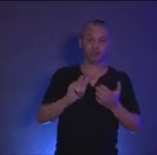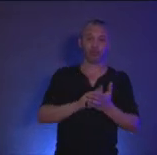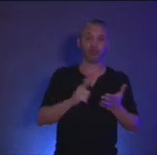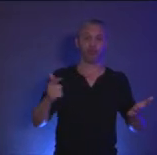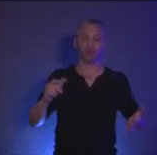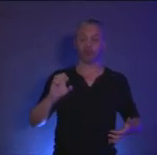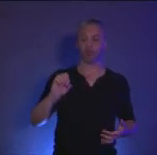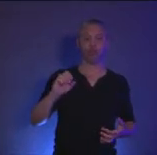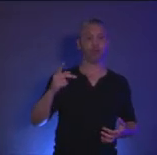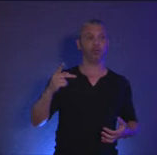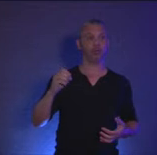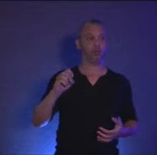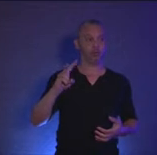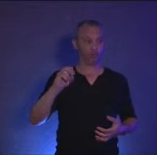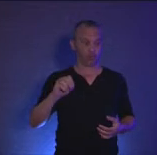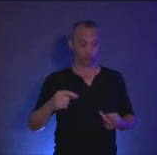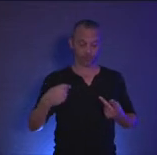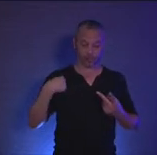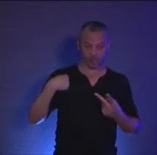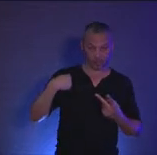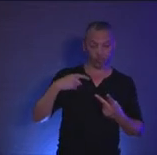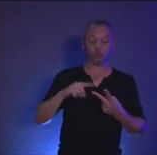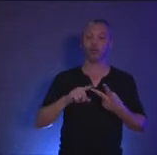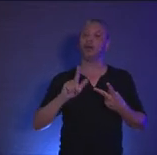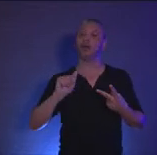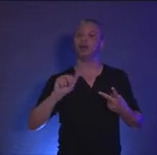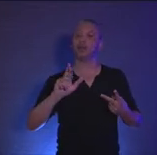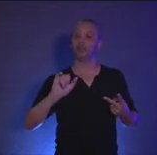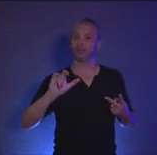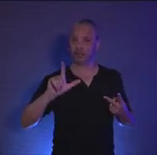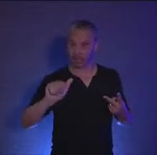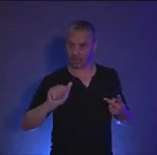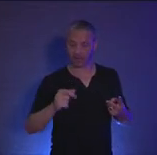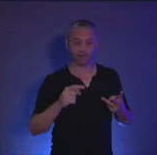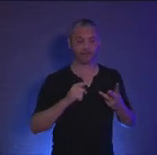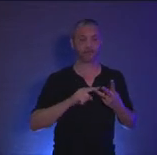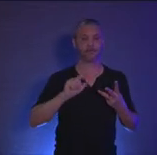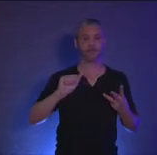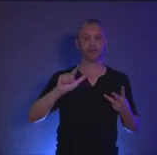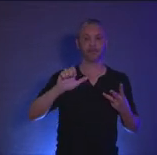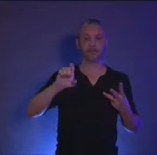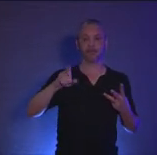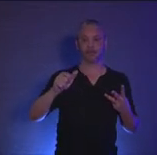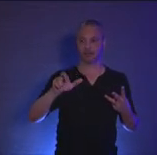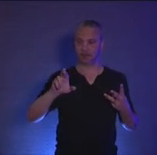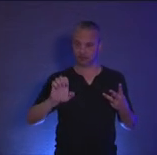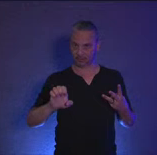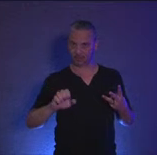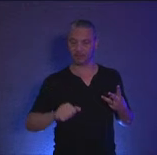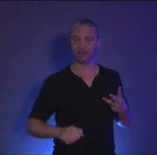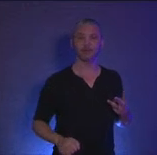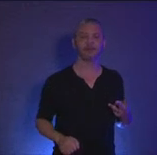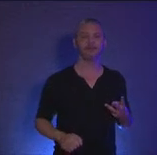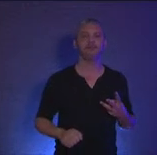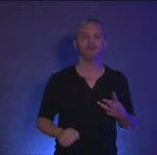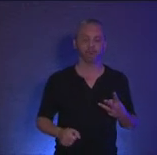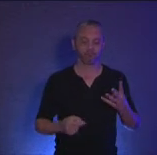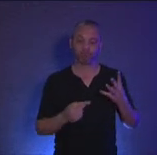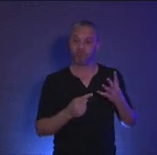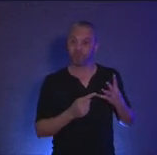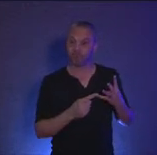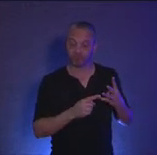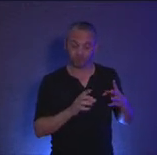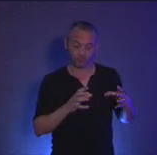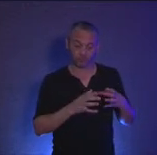que sou eu, a Gabriela Custódio, que também está aqui na plateia, o Alexandre, né? De novo. Essa aqui